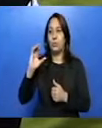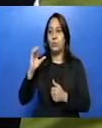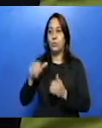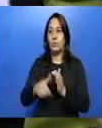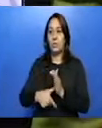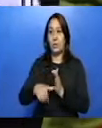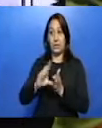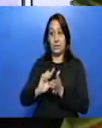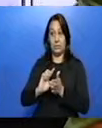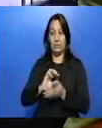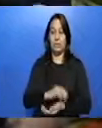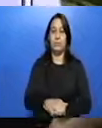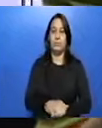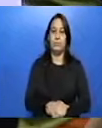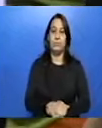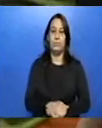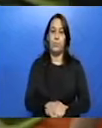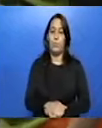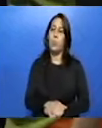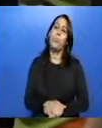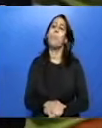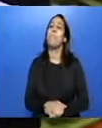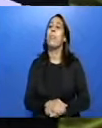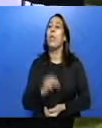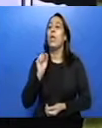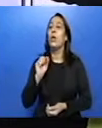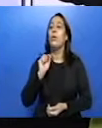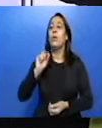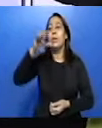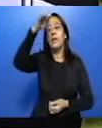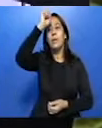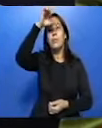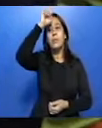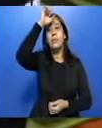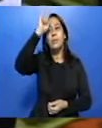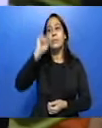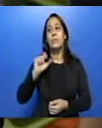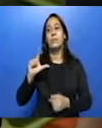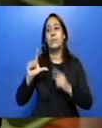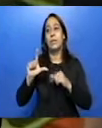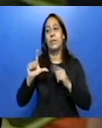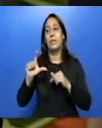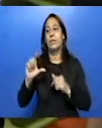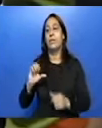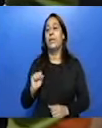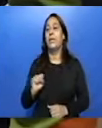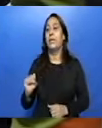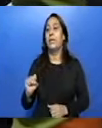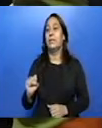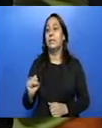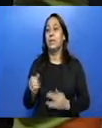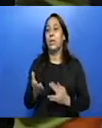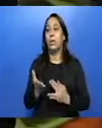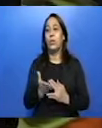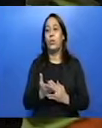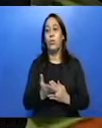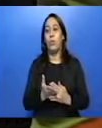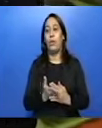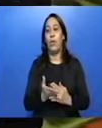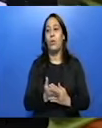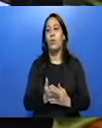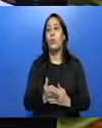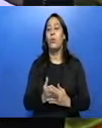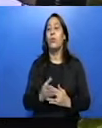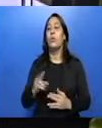anterior, tá? O que aprendemos sobre a letra S? Entre vogais, a letra